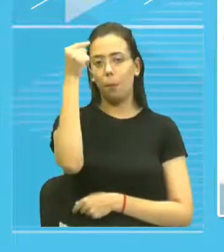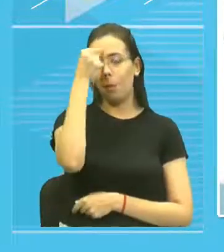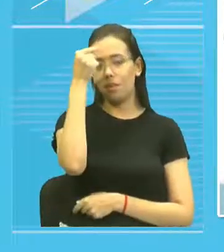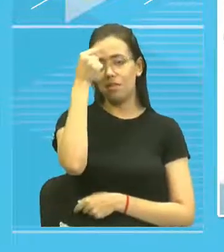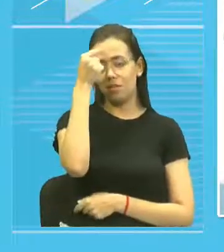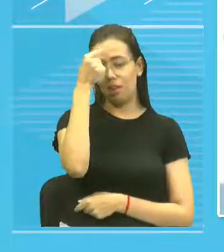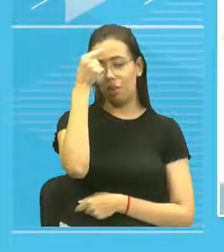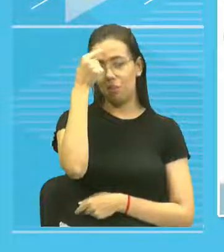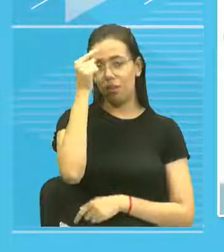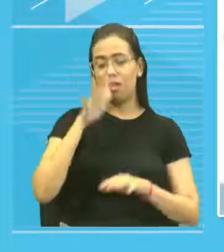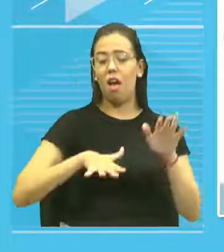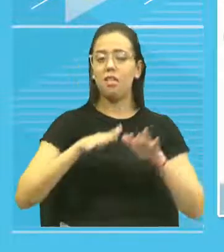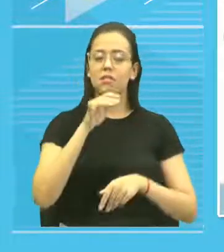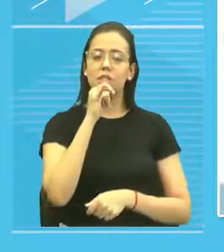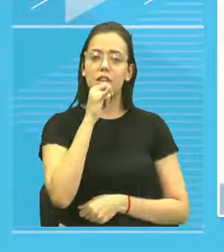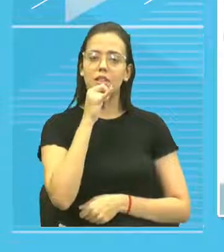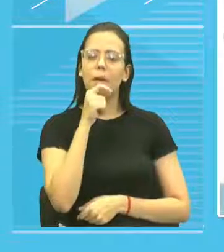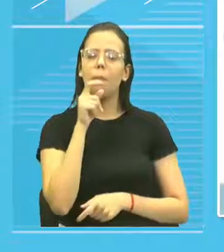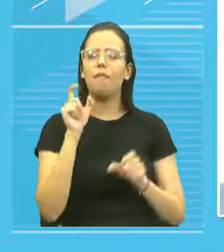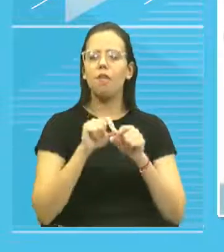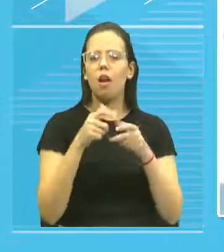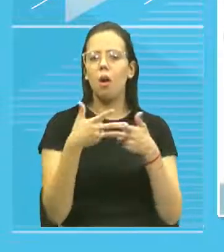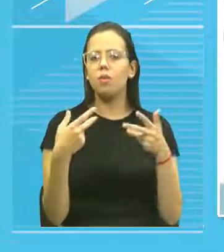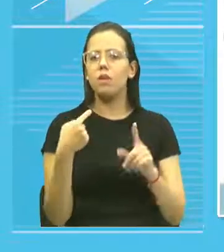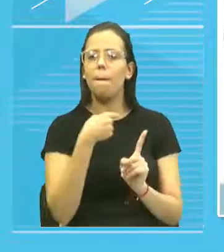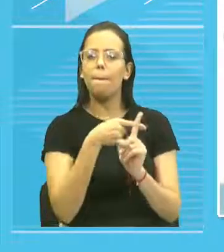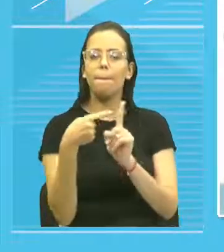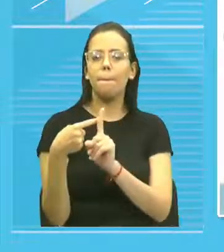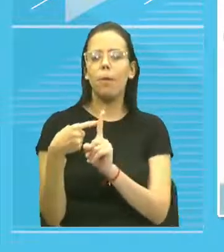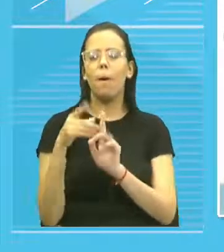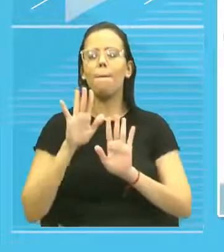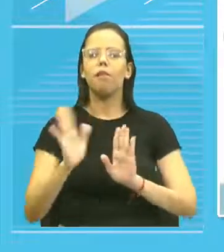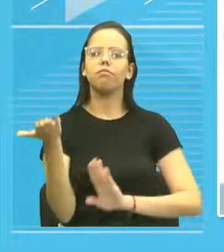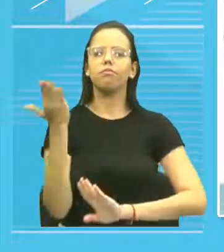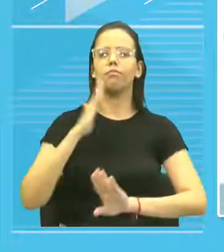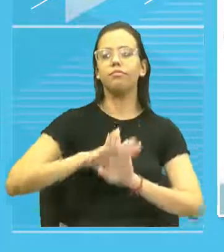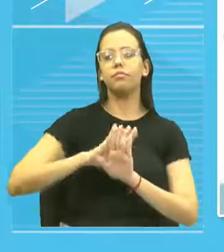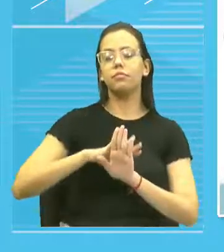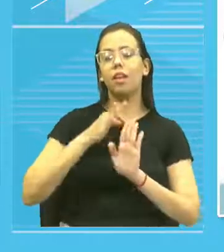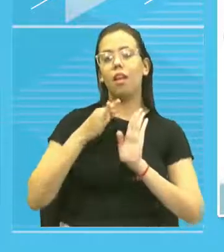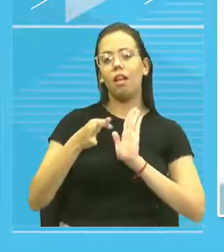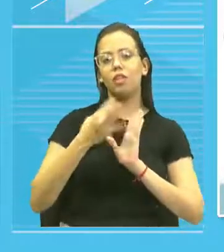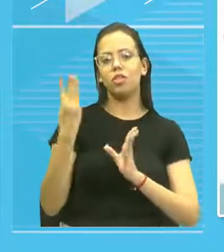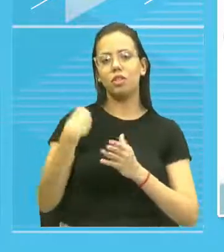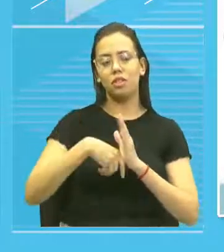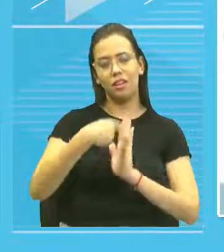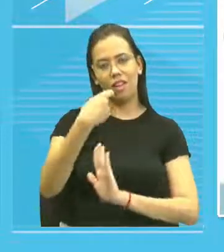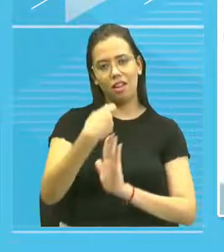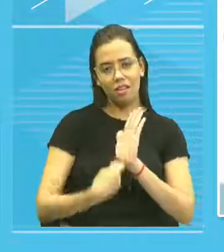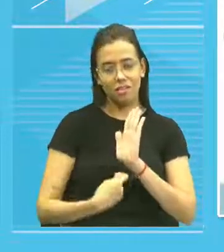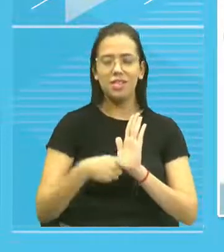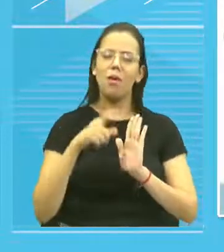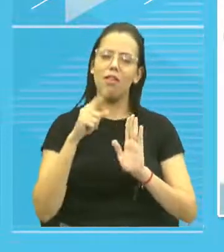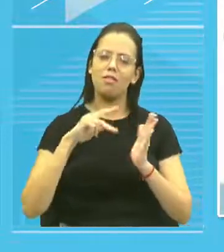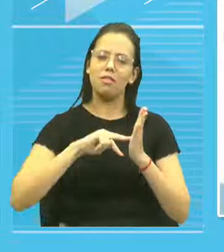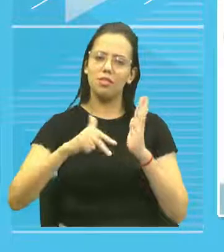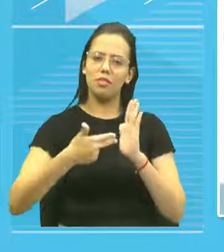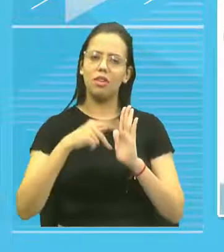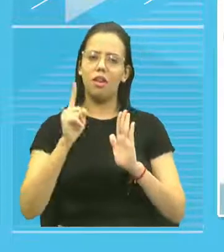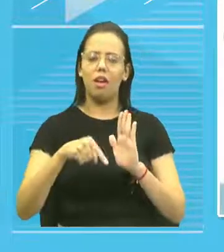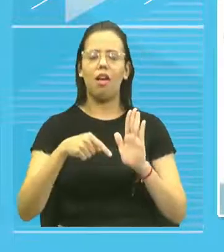não é às vezes você faz um elogio pé vestido de crítica dentro da redação você faz uma ironia